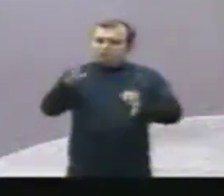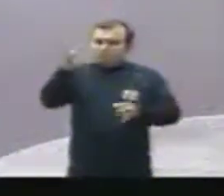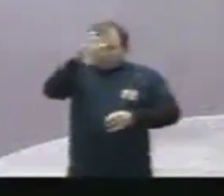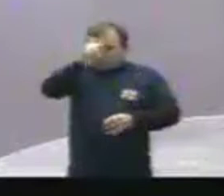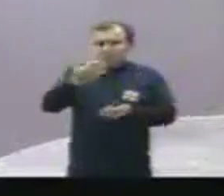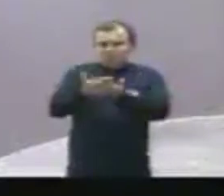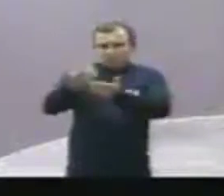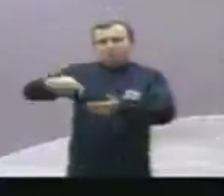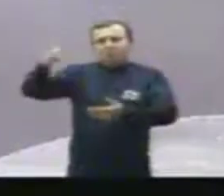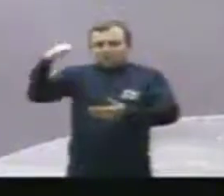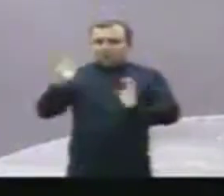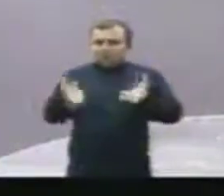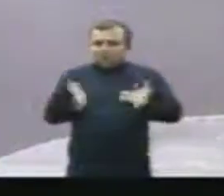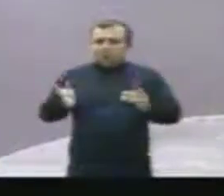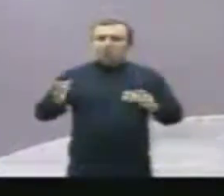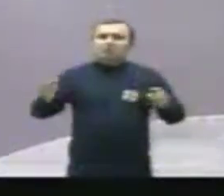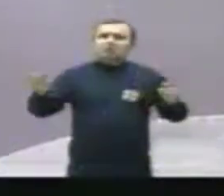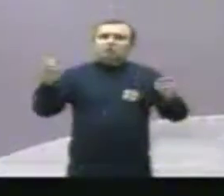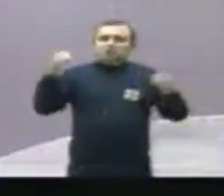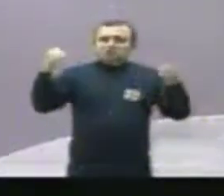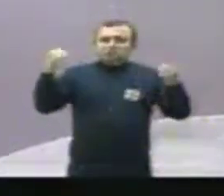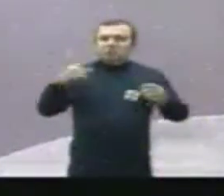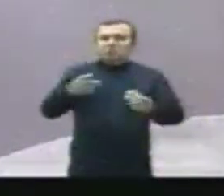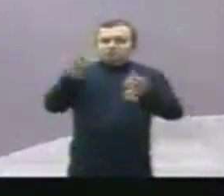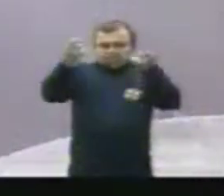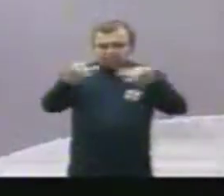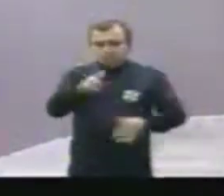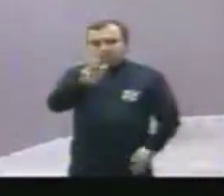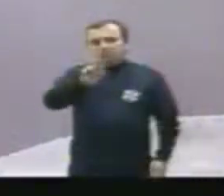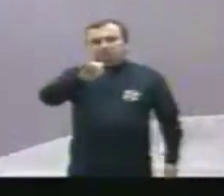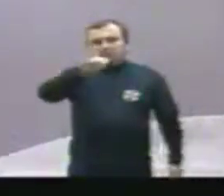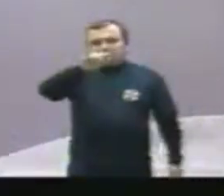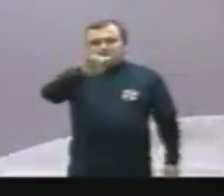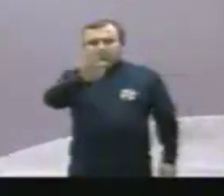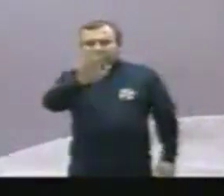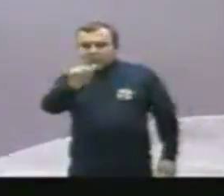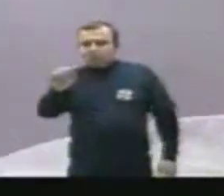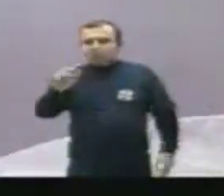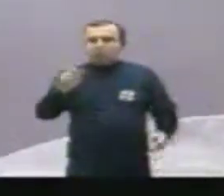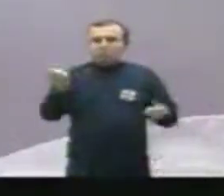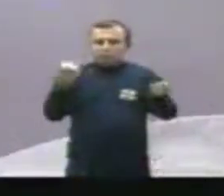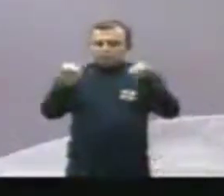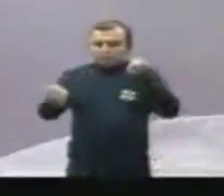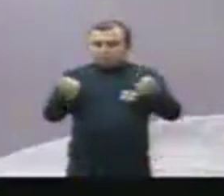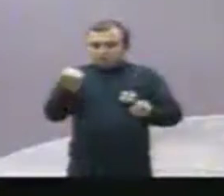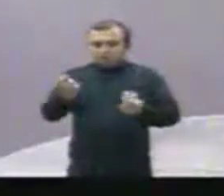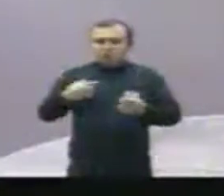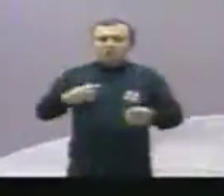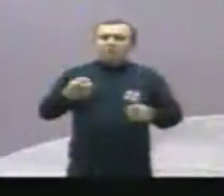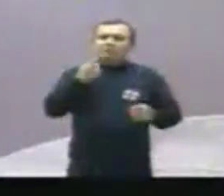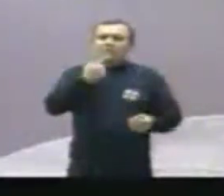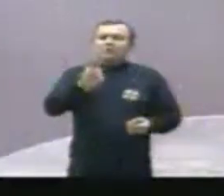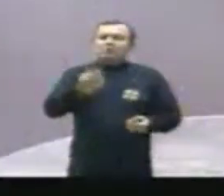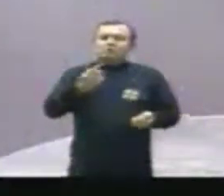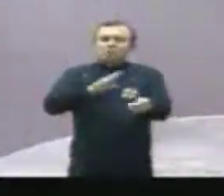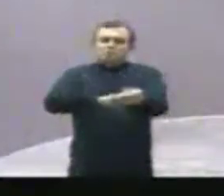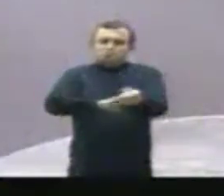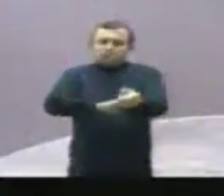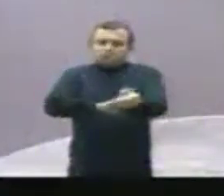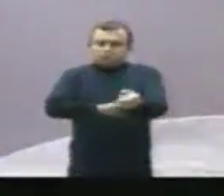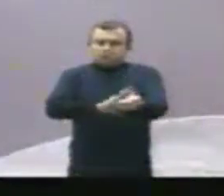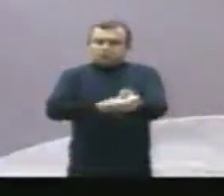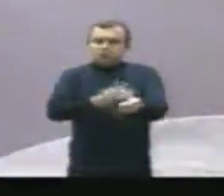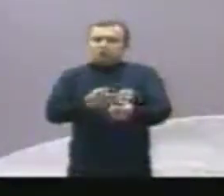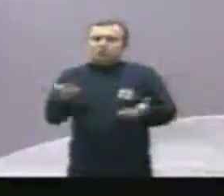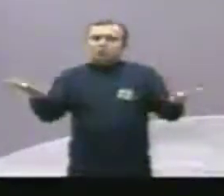aula passada. Nós vamos falar sobre a ginástica de condicionamento físico e a aula de hoje é sobre frequência cardíaca. Então, como vocês